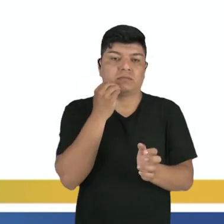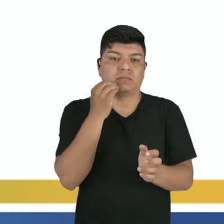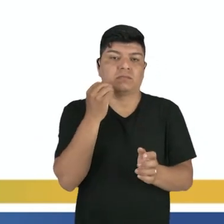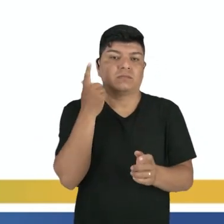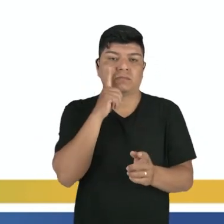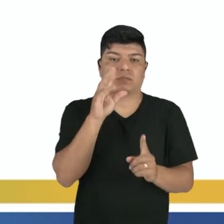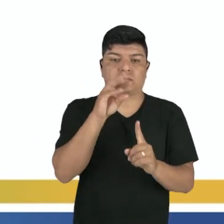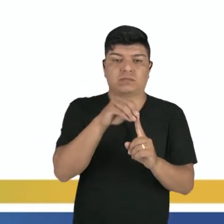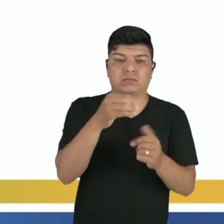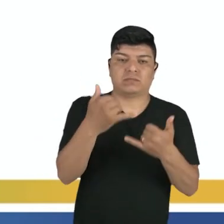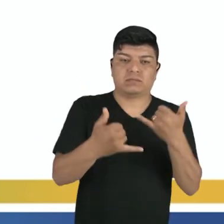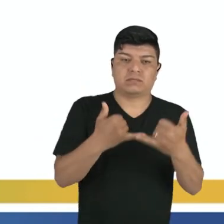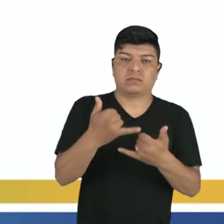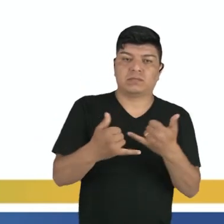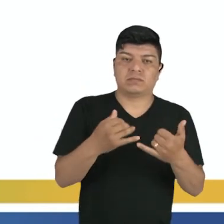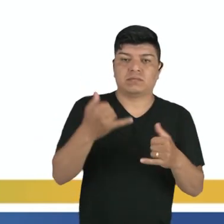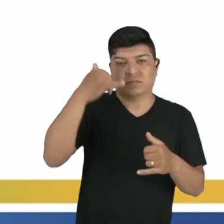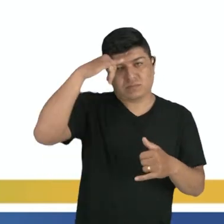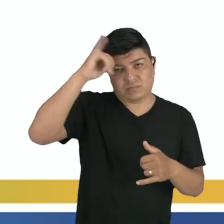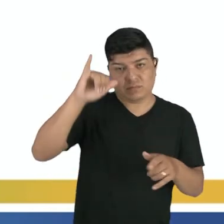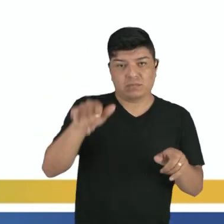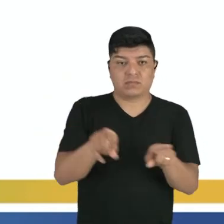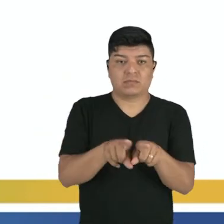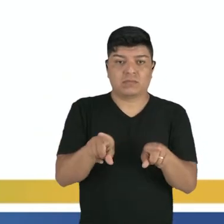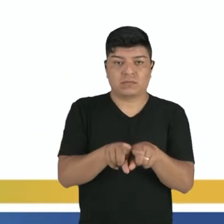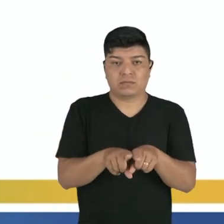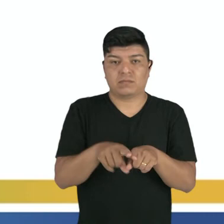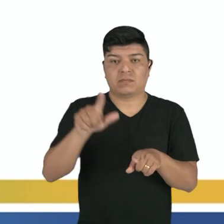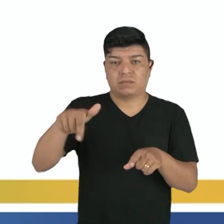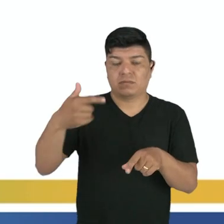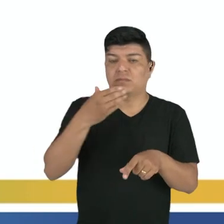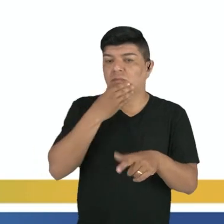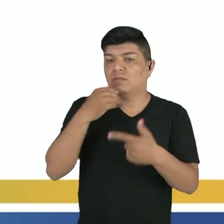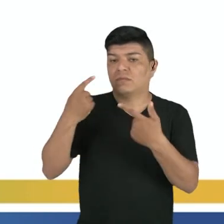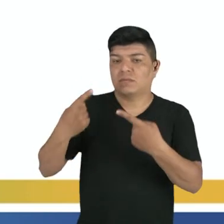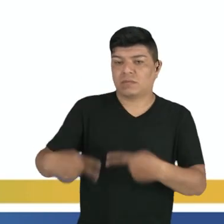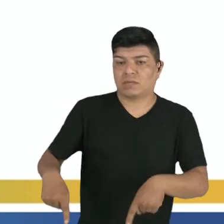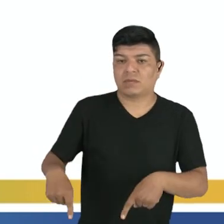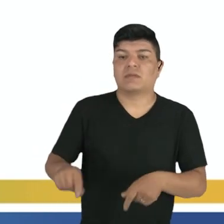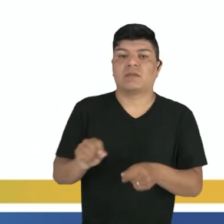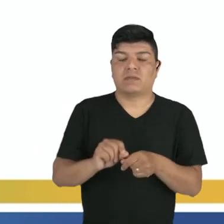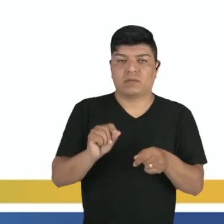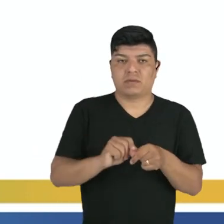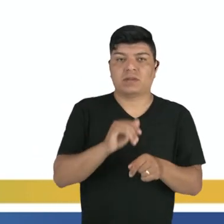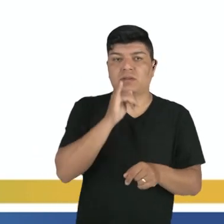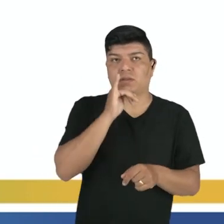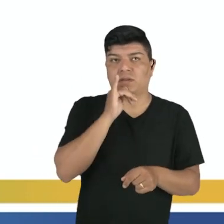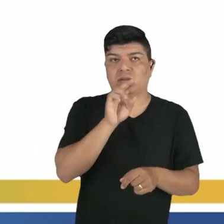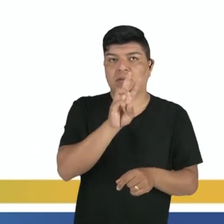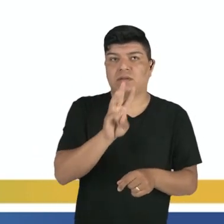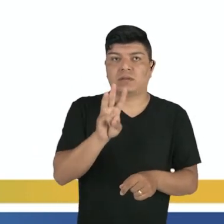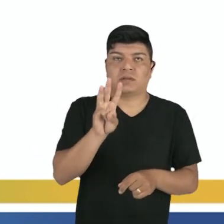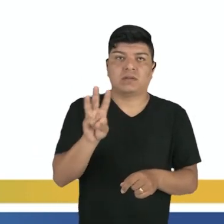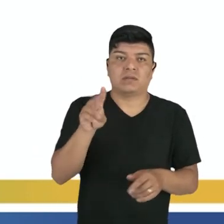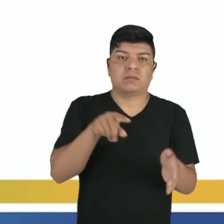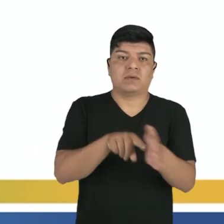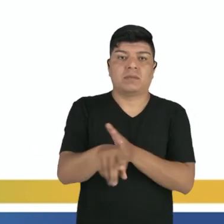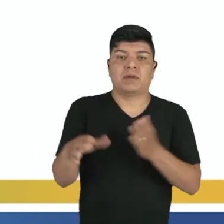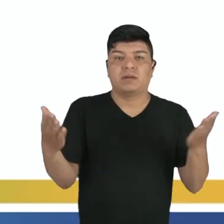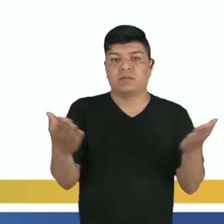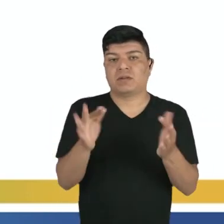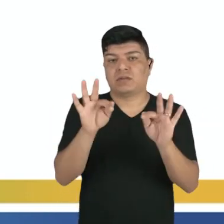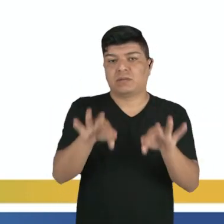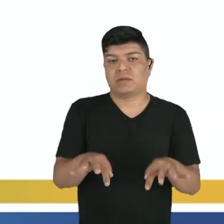atingir meus objetivos no jogo evitando ao mesmo tempo que o adversário ou façam temos a ler as referências e vamos direto para